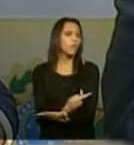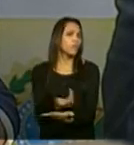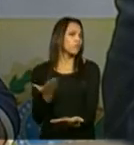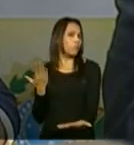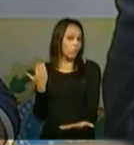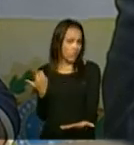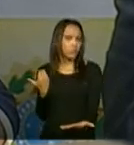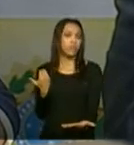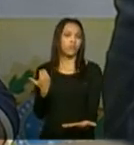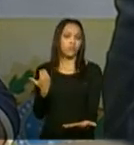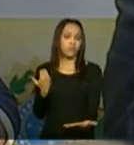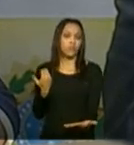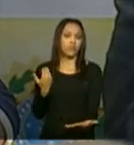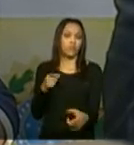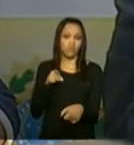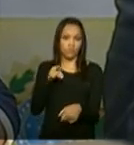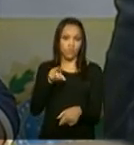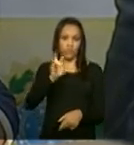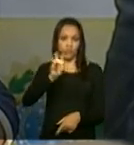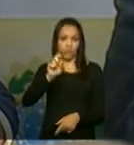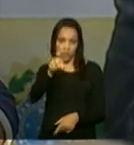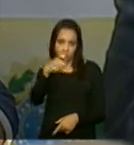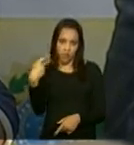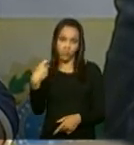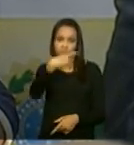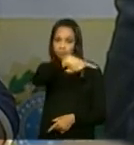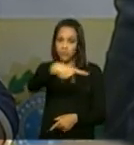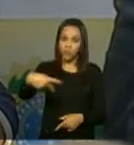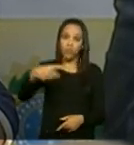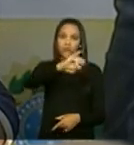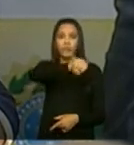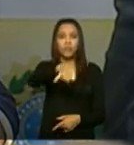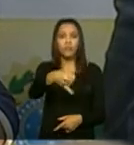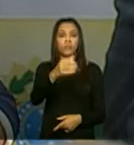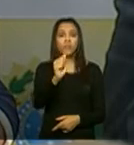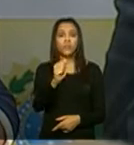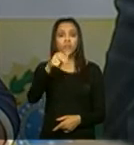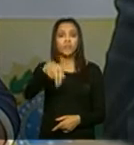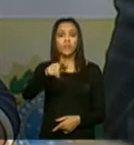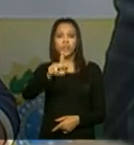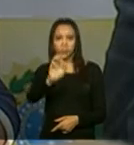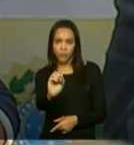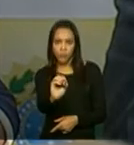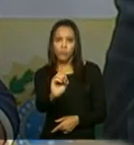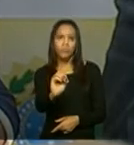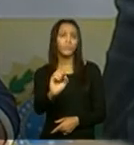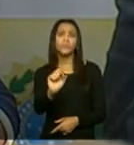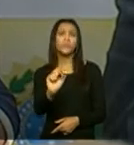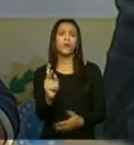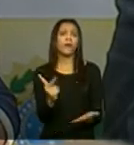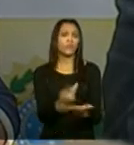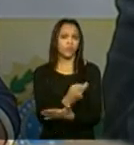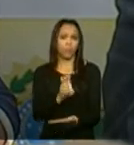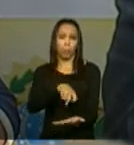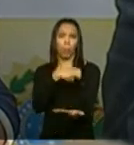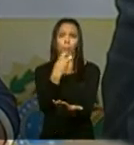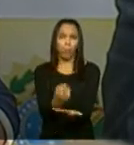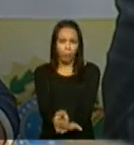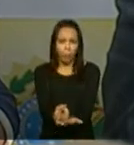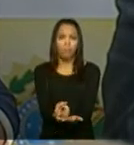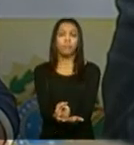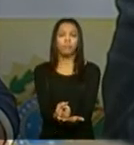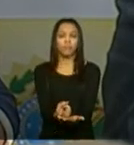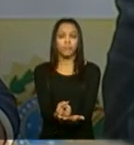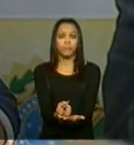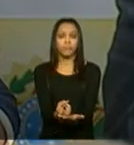questão específica é da morte do ex presidente